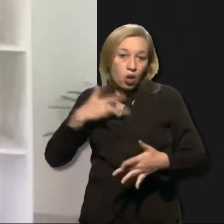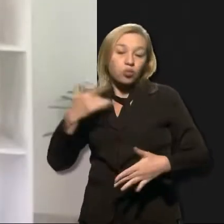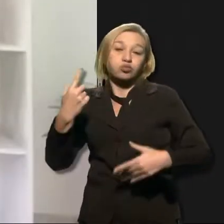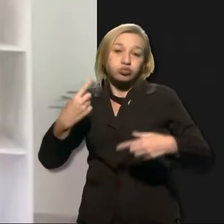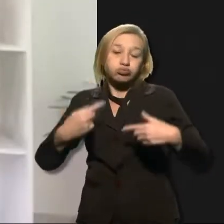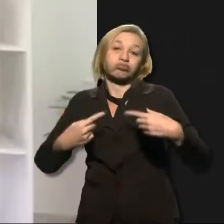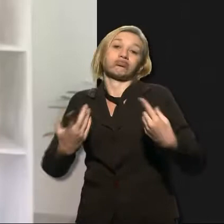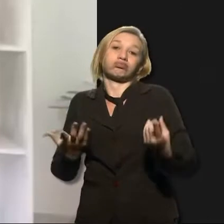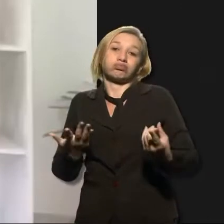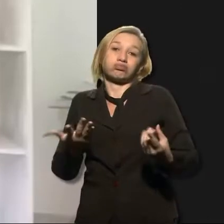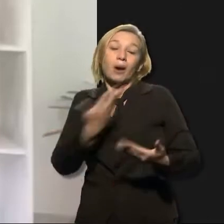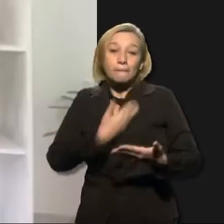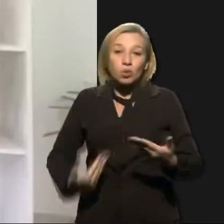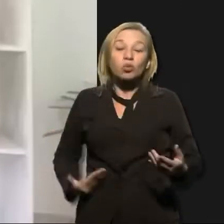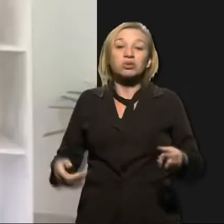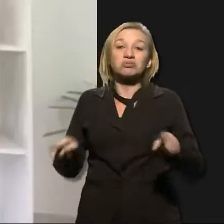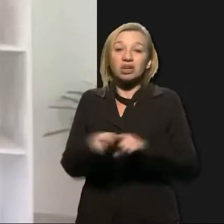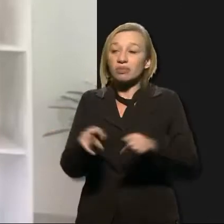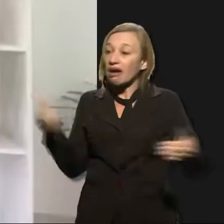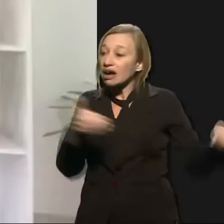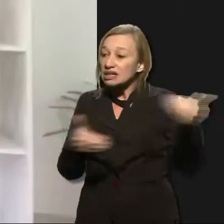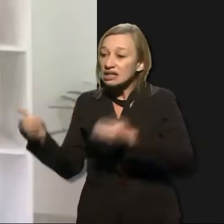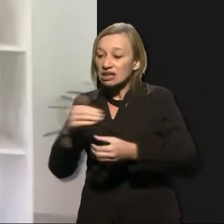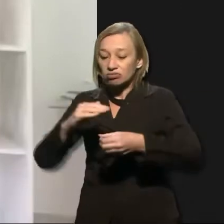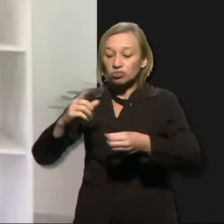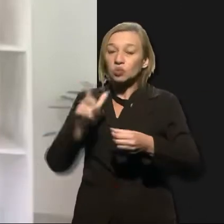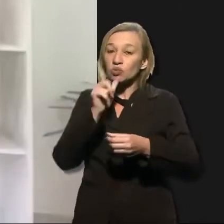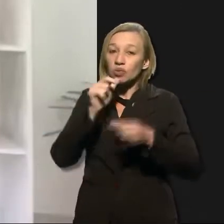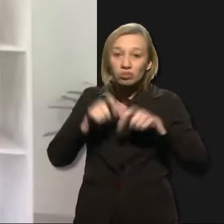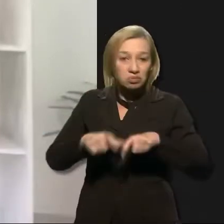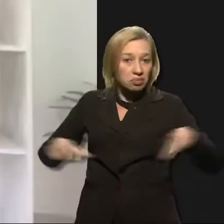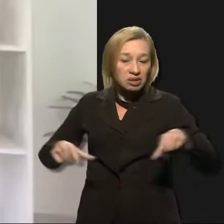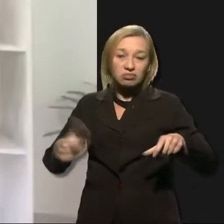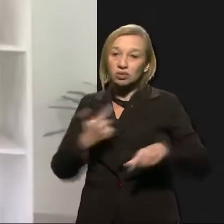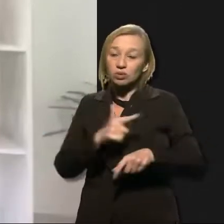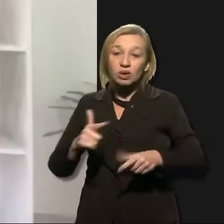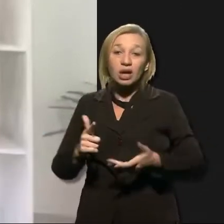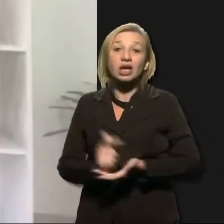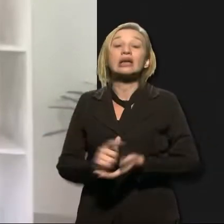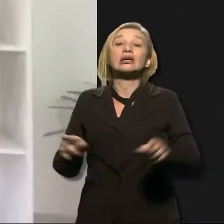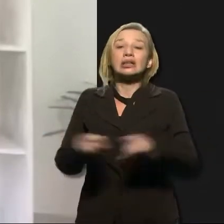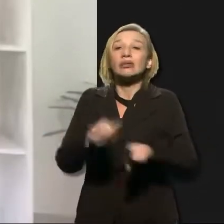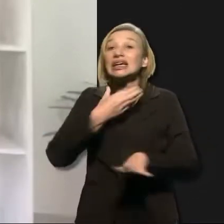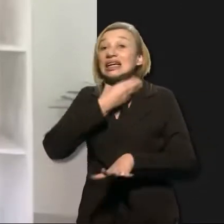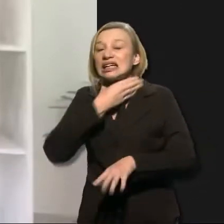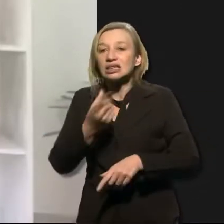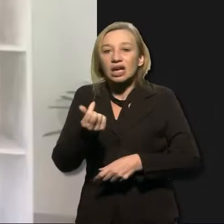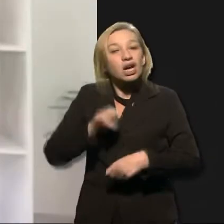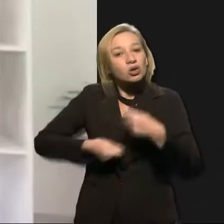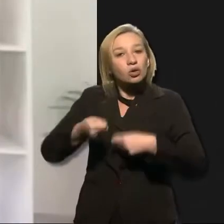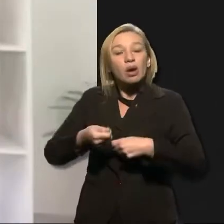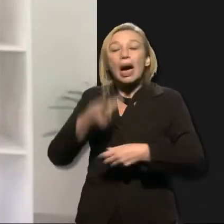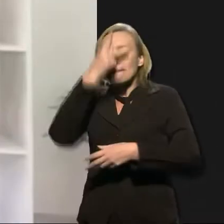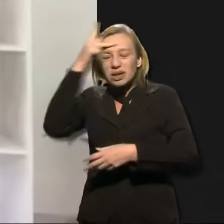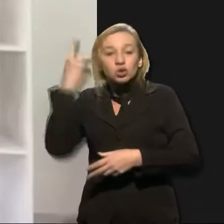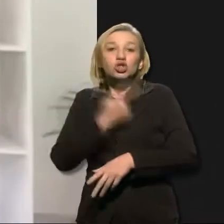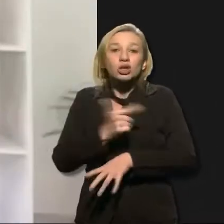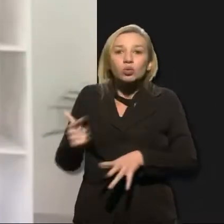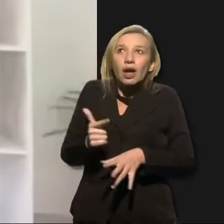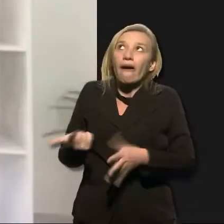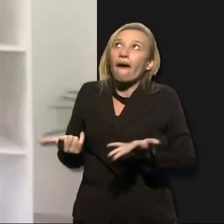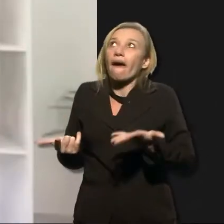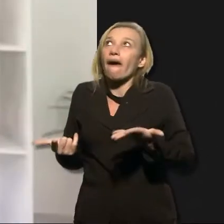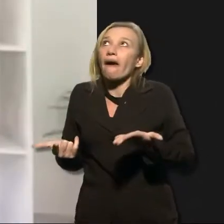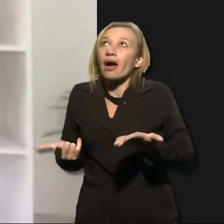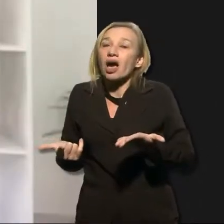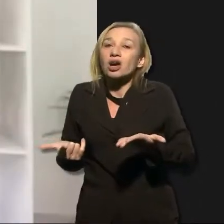de acesso a saneamento básico, acrescido de um momento de crise econômica. Efetivamente, são pessoas que